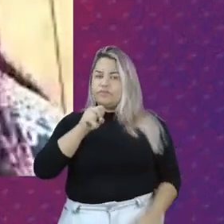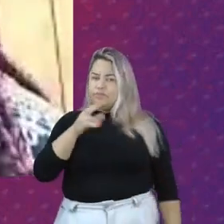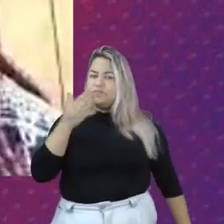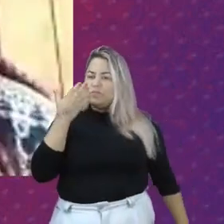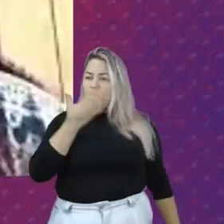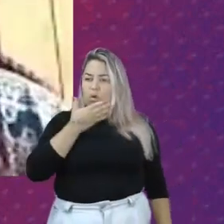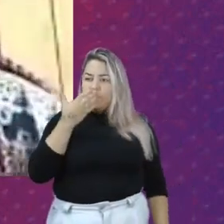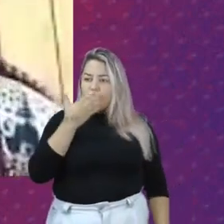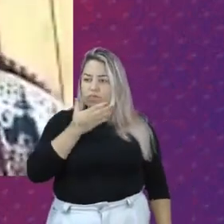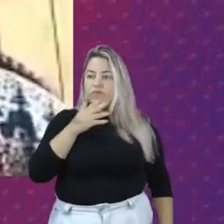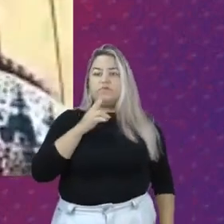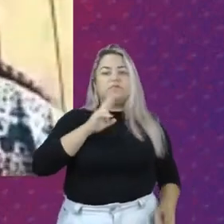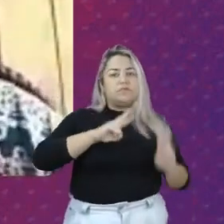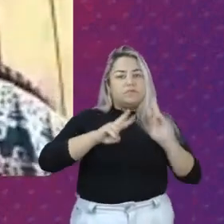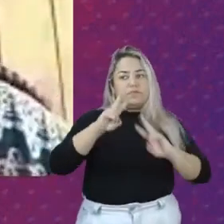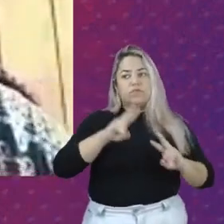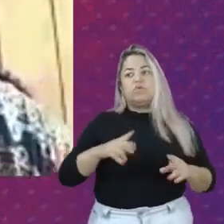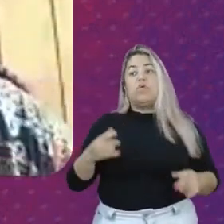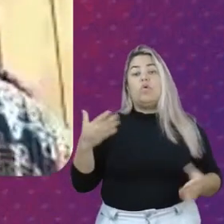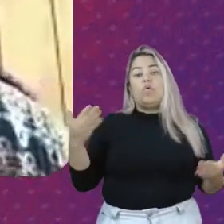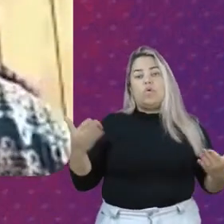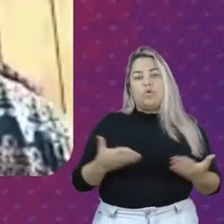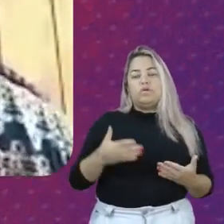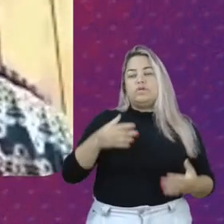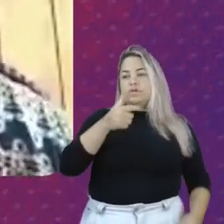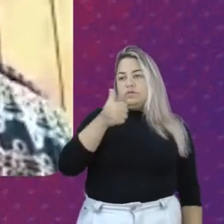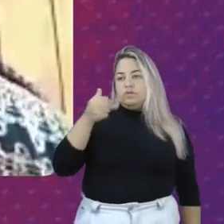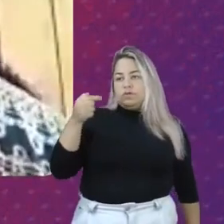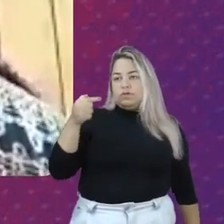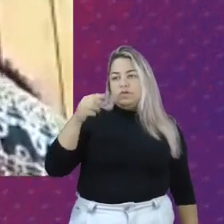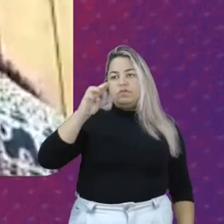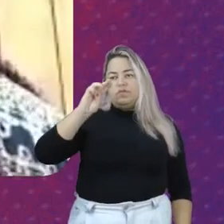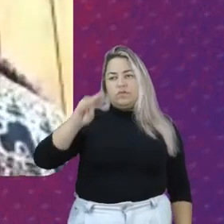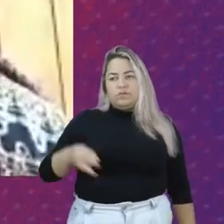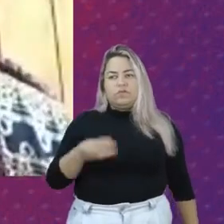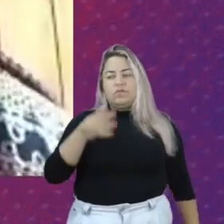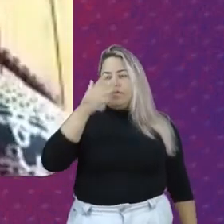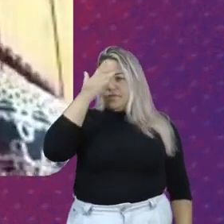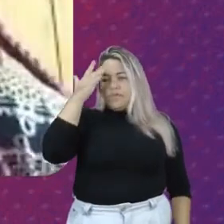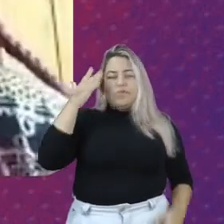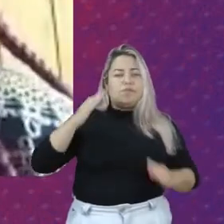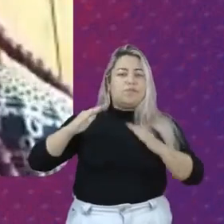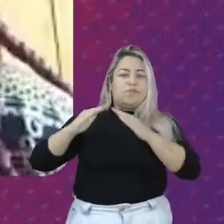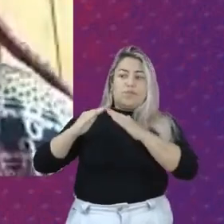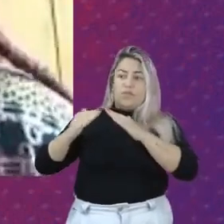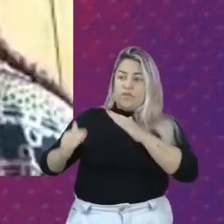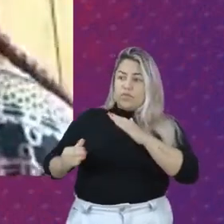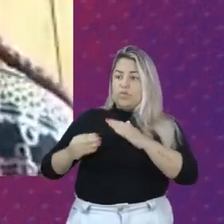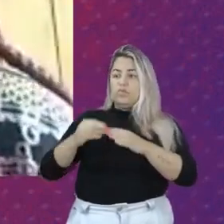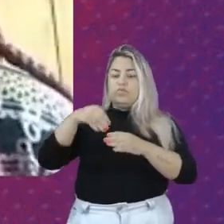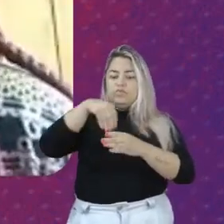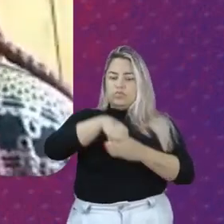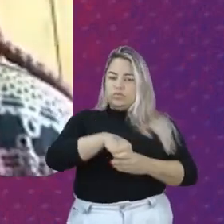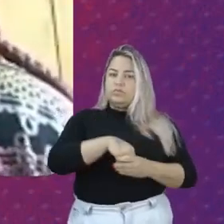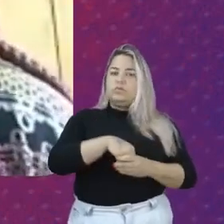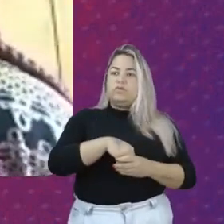lá, assiste, somos hoje 17 milhões de pessoas vivendo em favelas e periferias no Brasil.